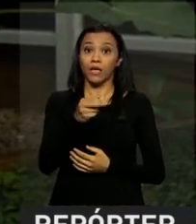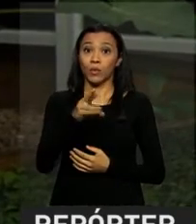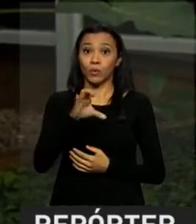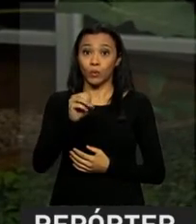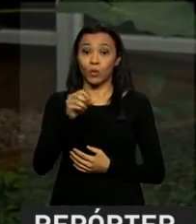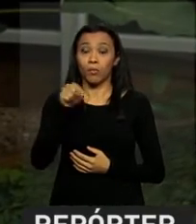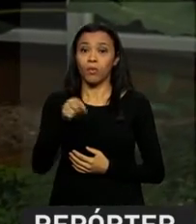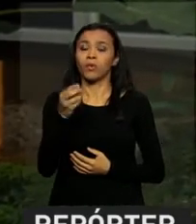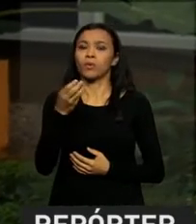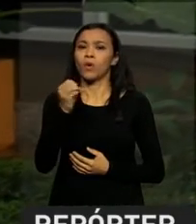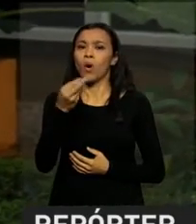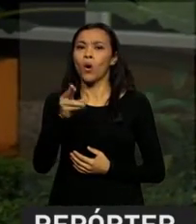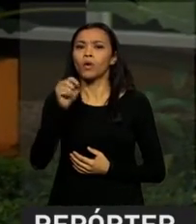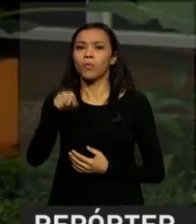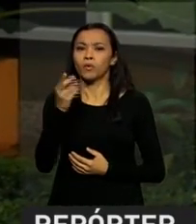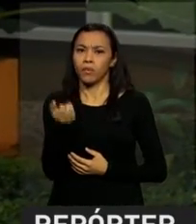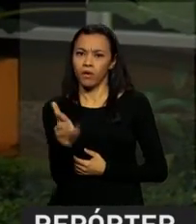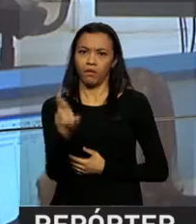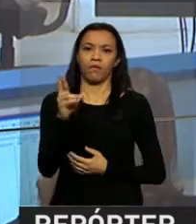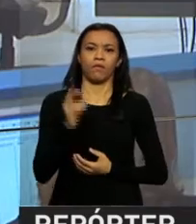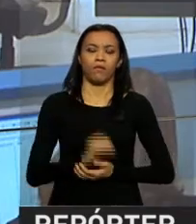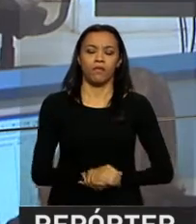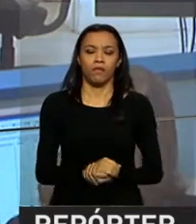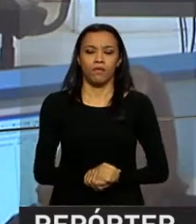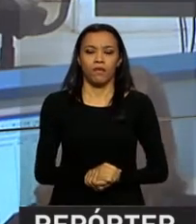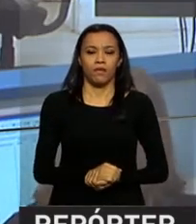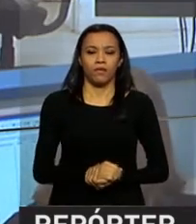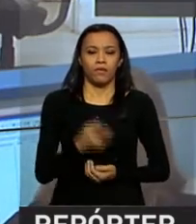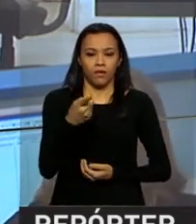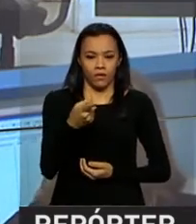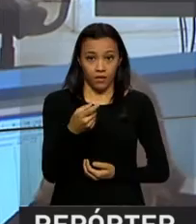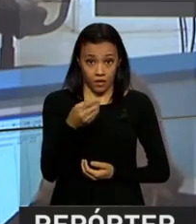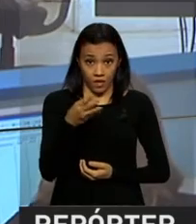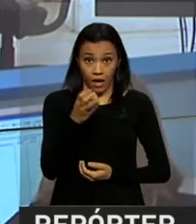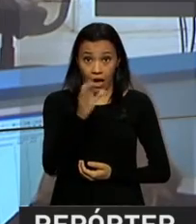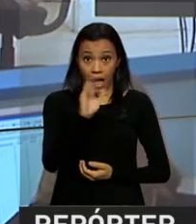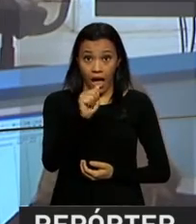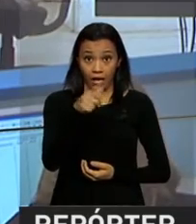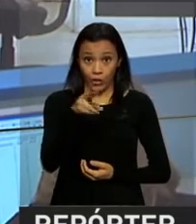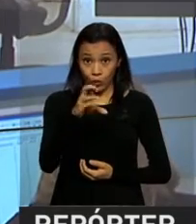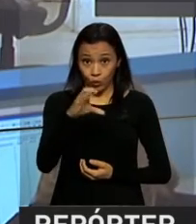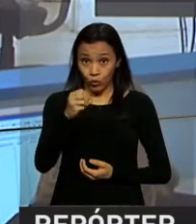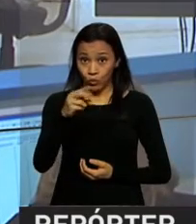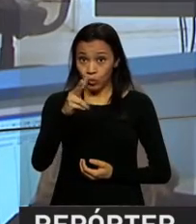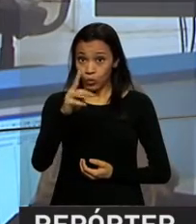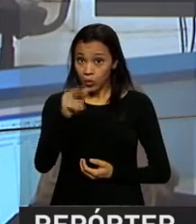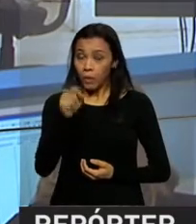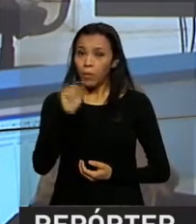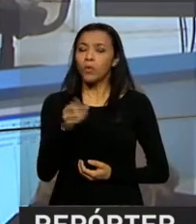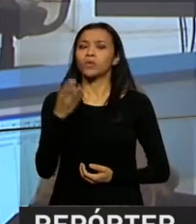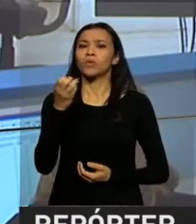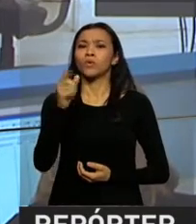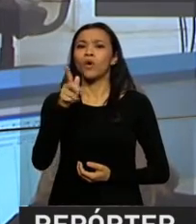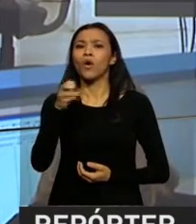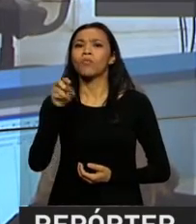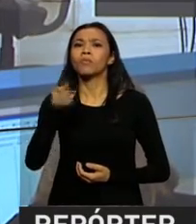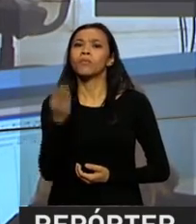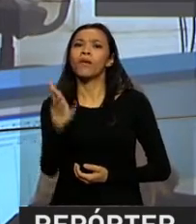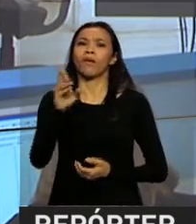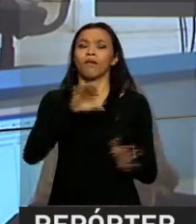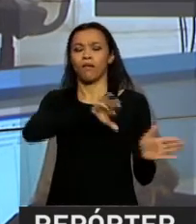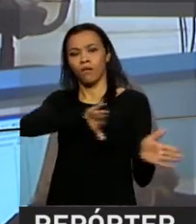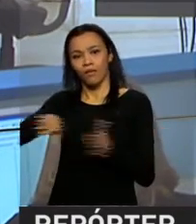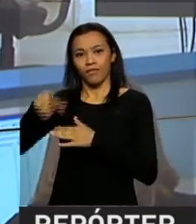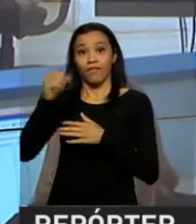www.agricultura.gov.br. De Brasília, Natália Mello. agricultura.gov.br. Faltam 100 dias para os